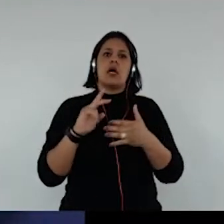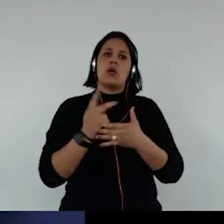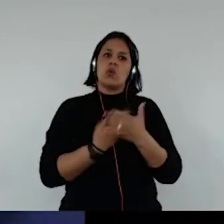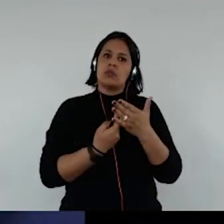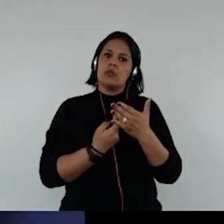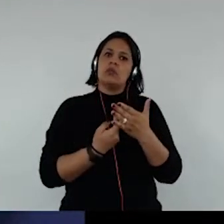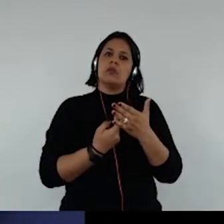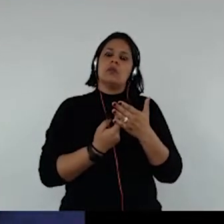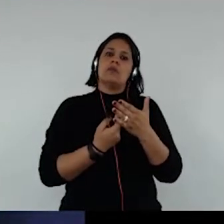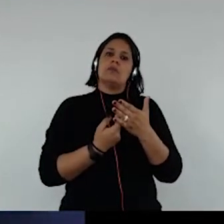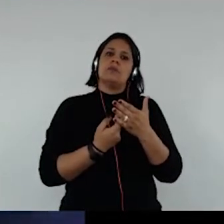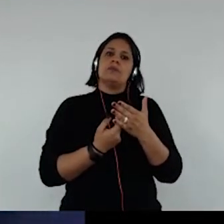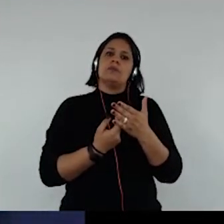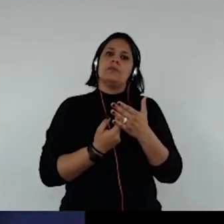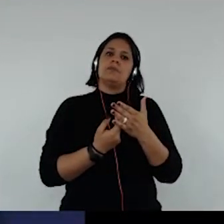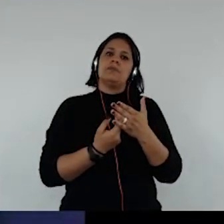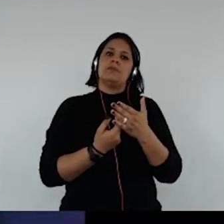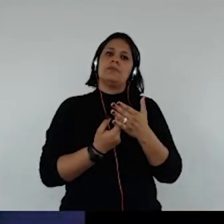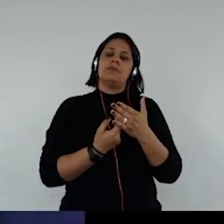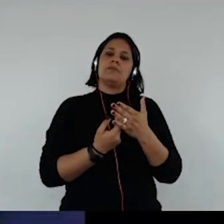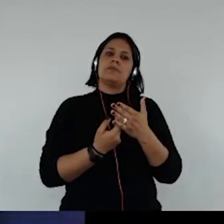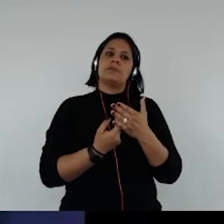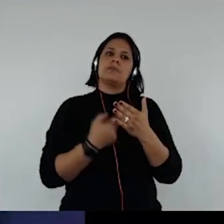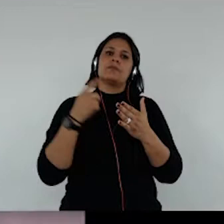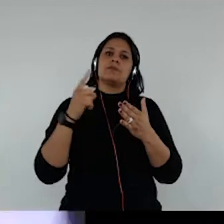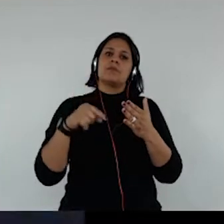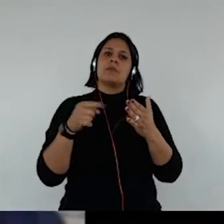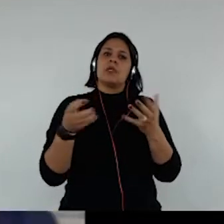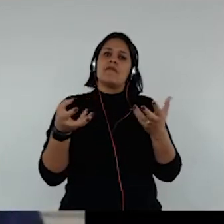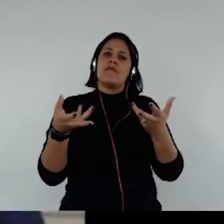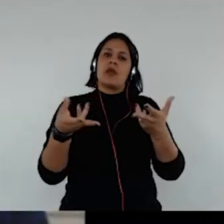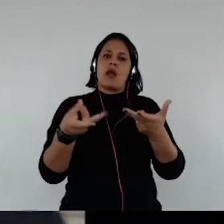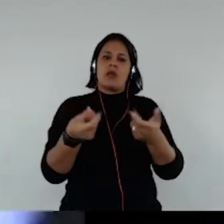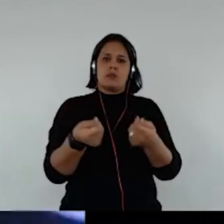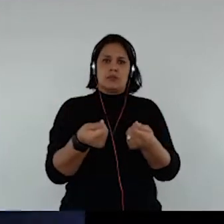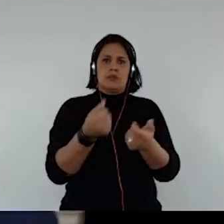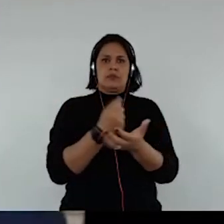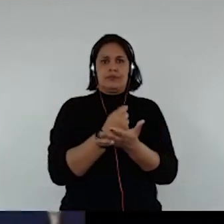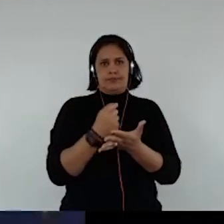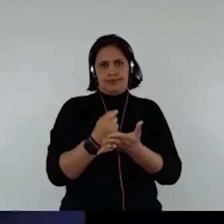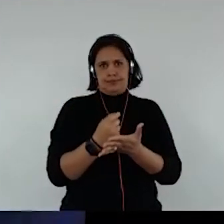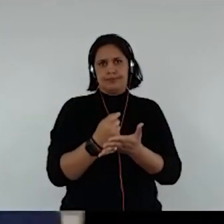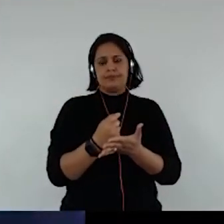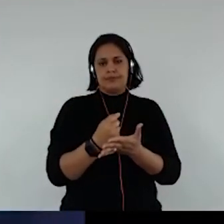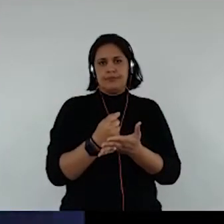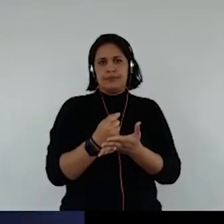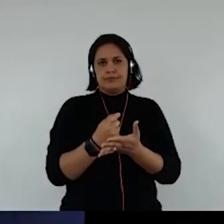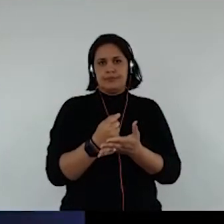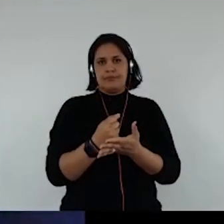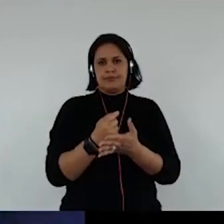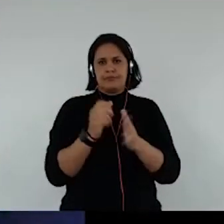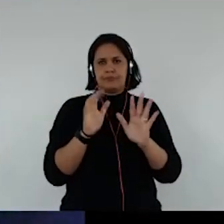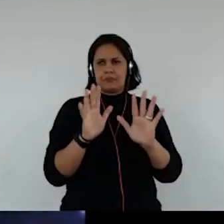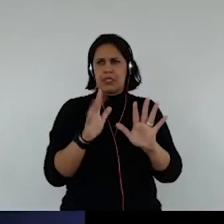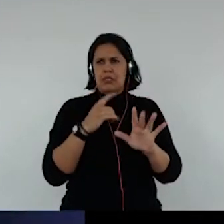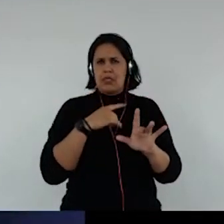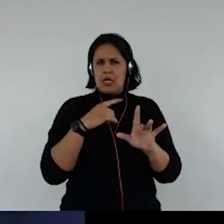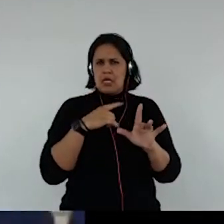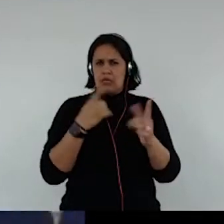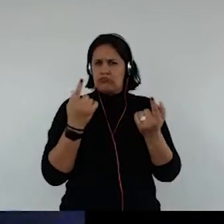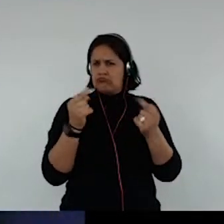diz respeito ao plano da eficácia desses contratos. Só tem sentido falar em